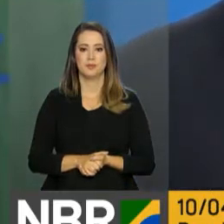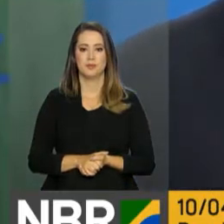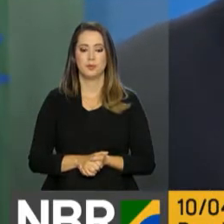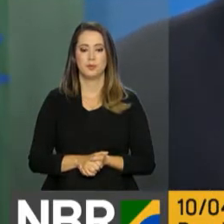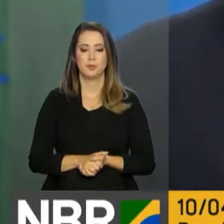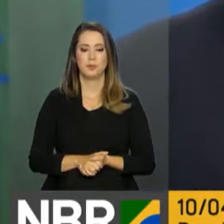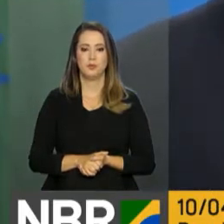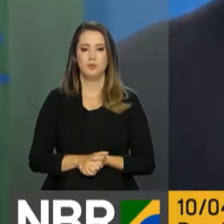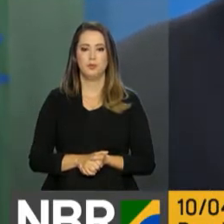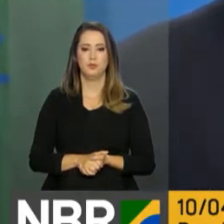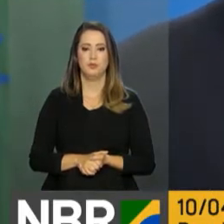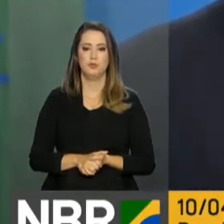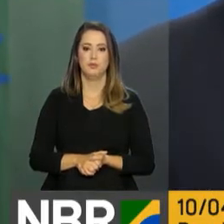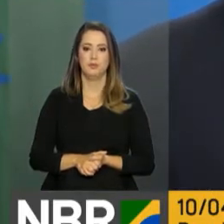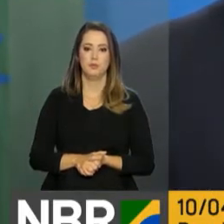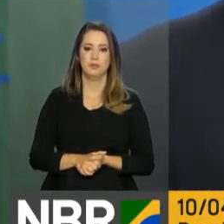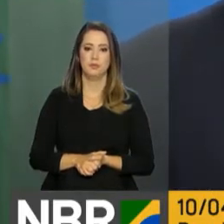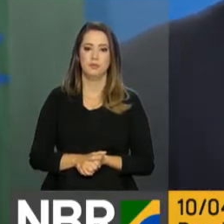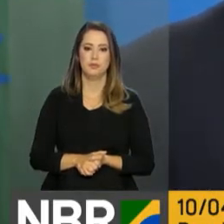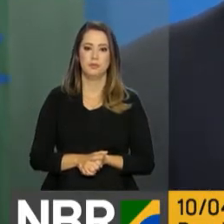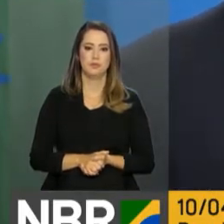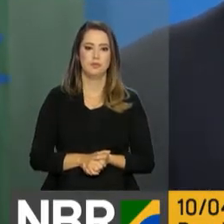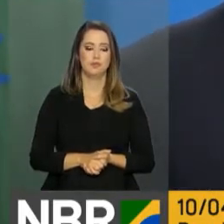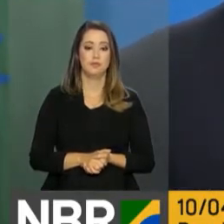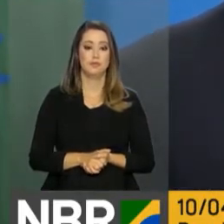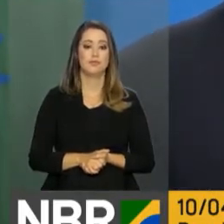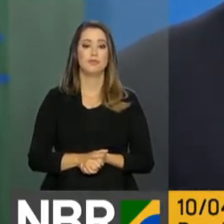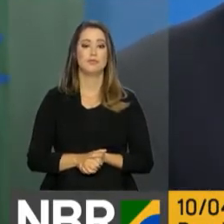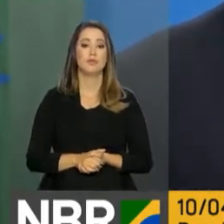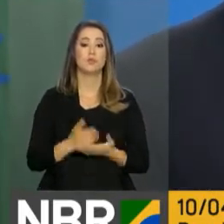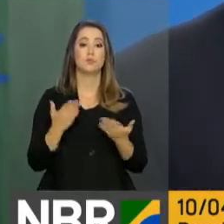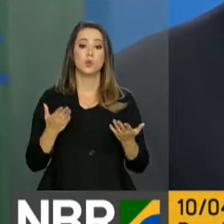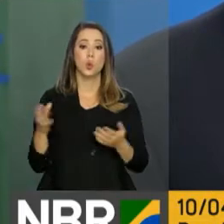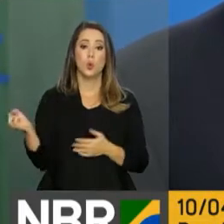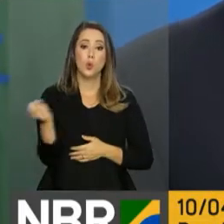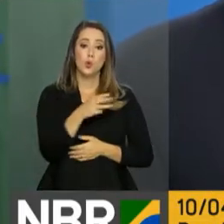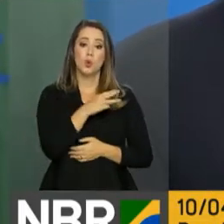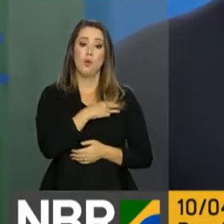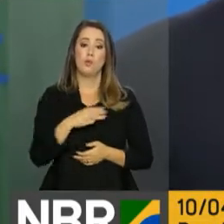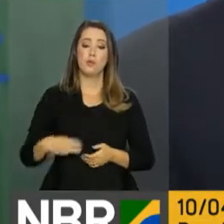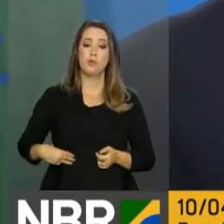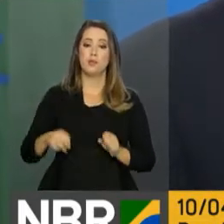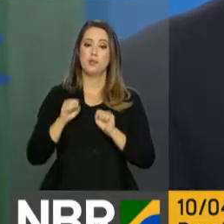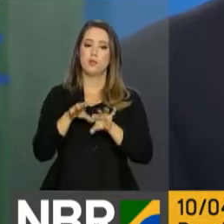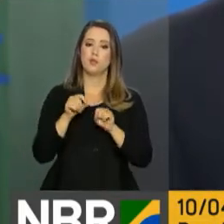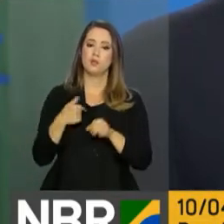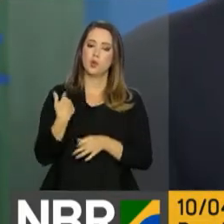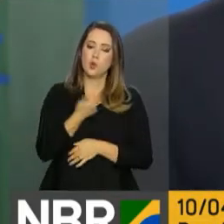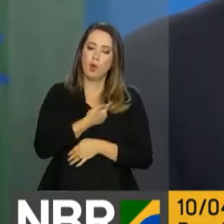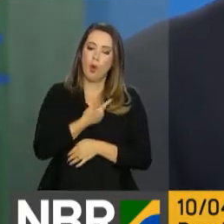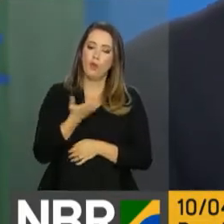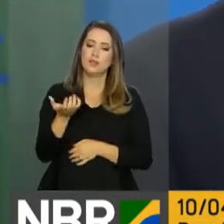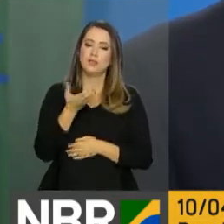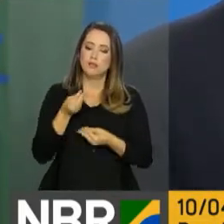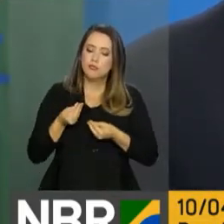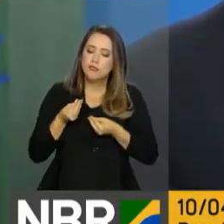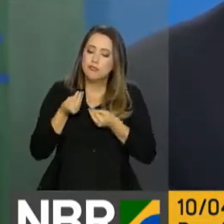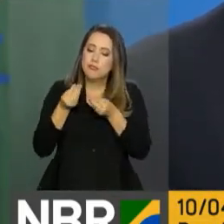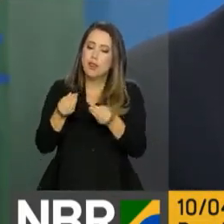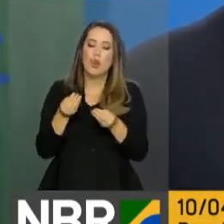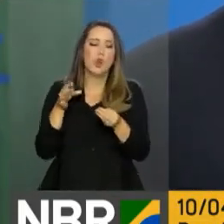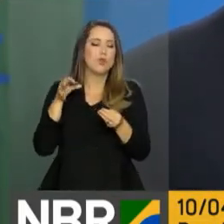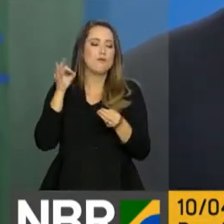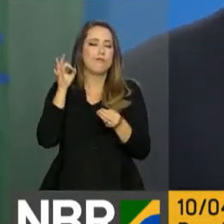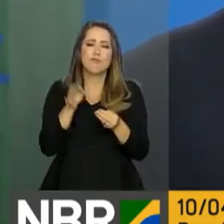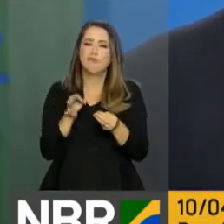Ao Rocieli Soares da Silva, nossos votos de pleno